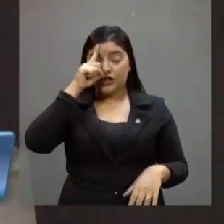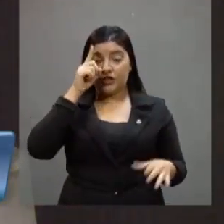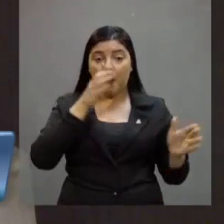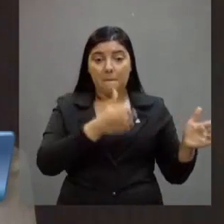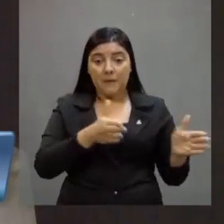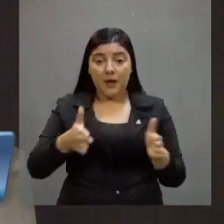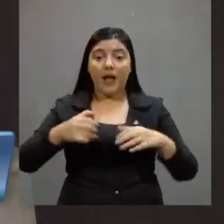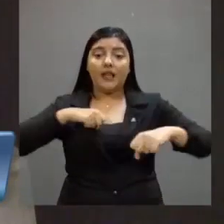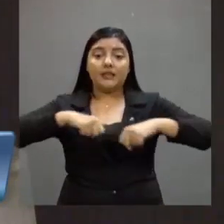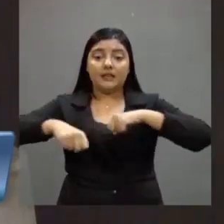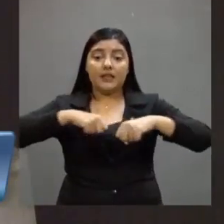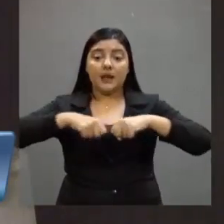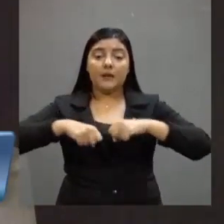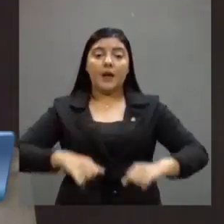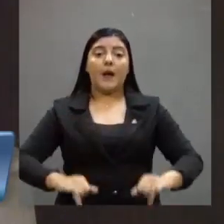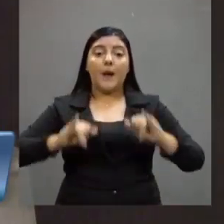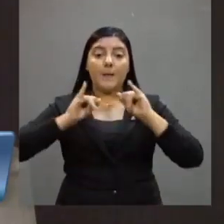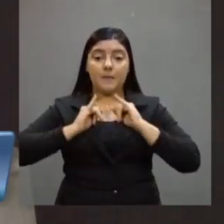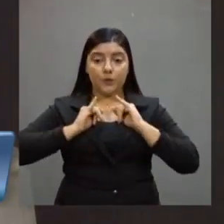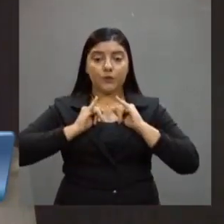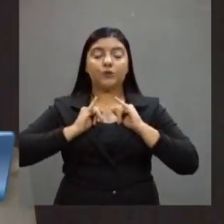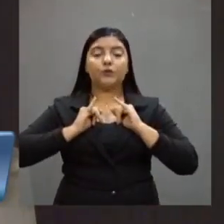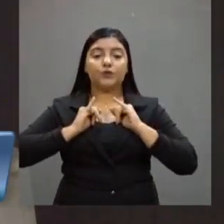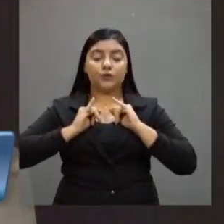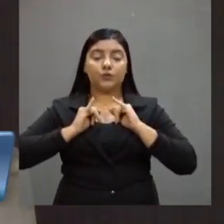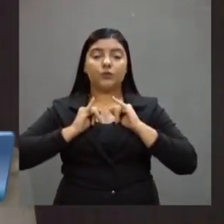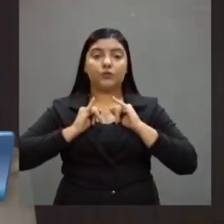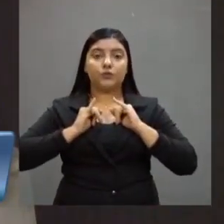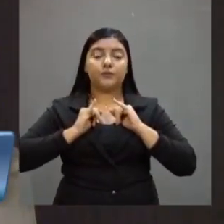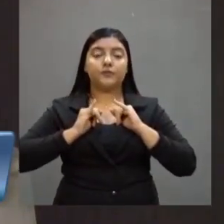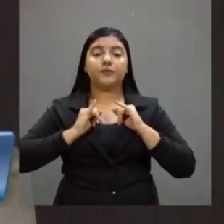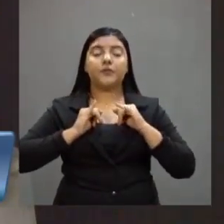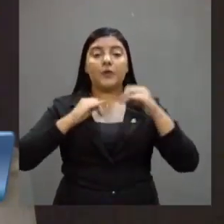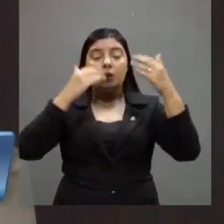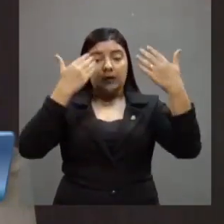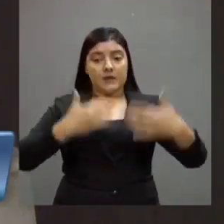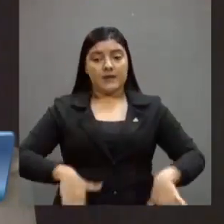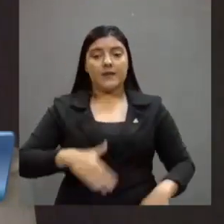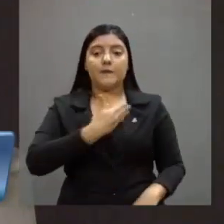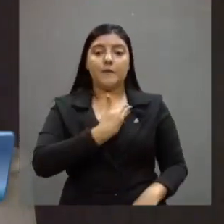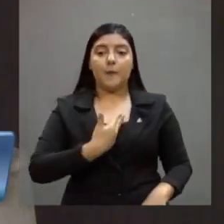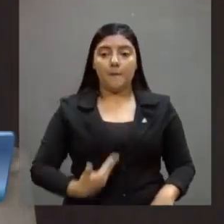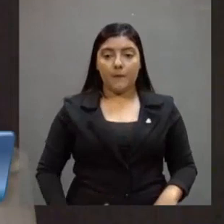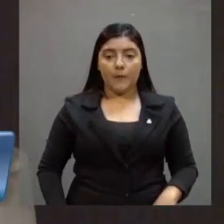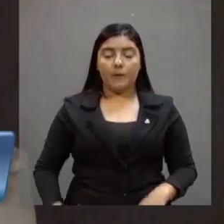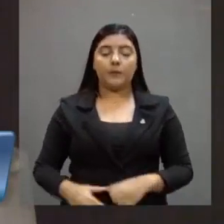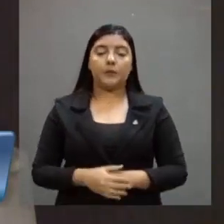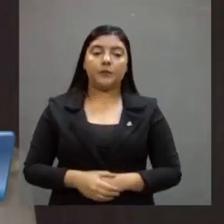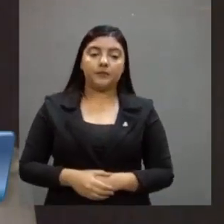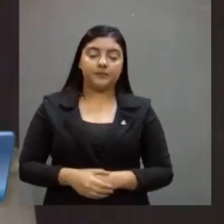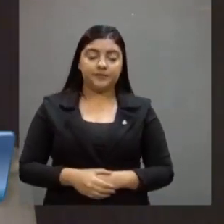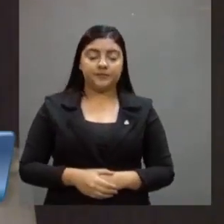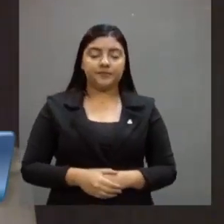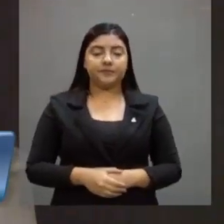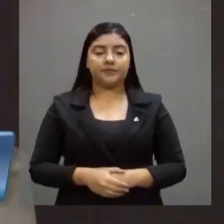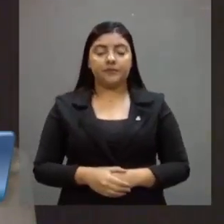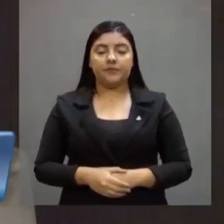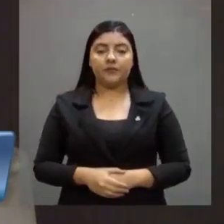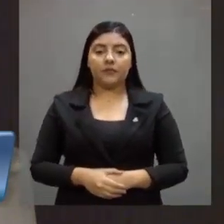para debater a aposentadoria dos servidores e das servidoras públicas do Estado do